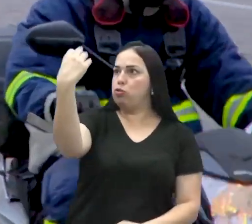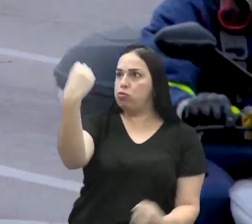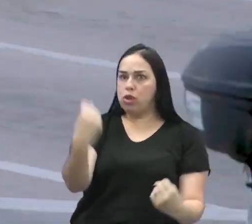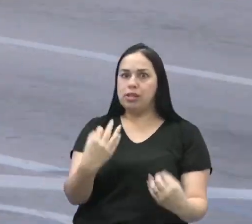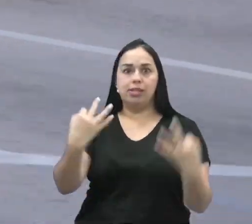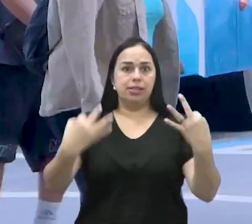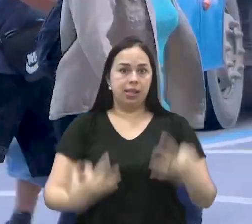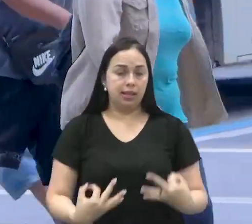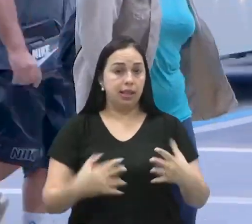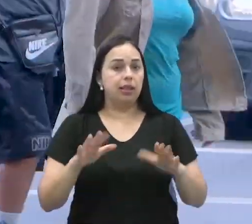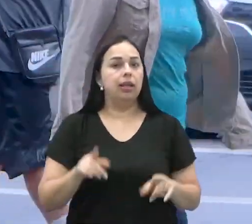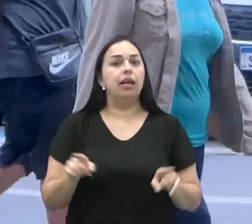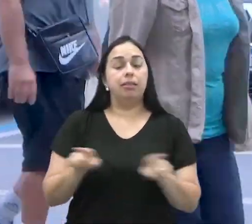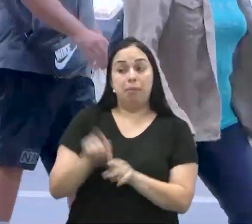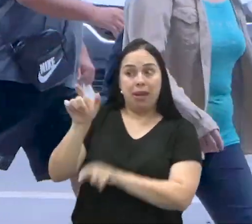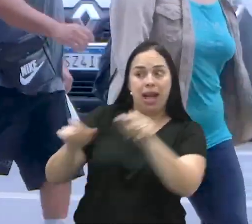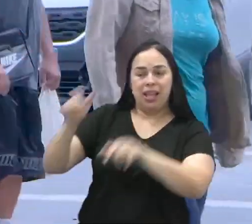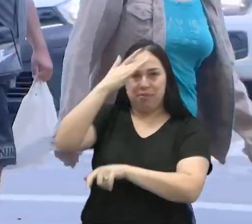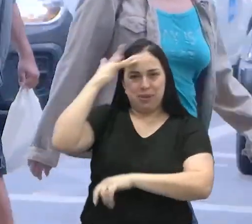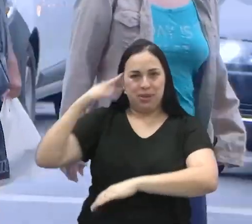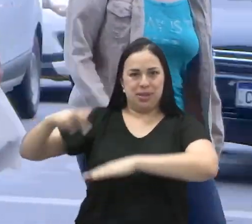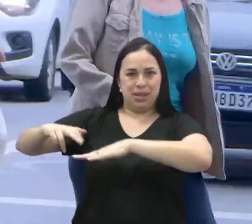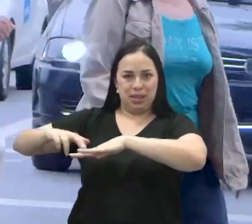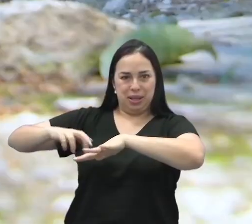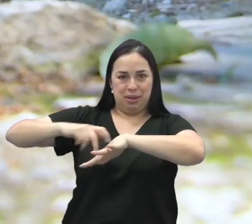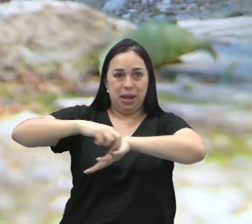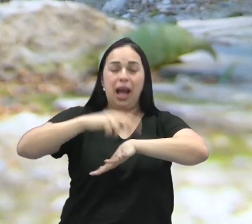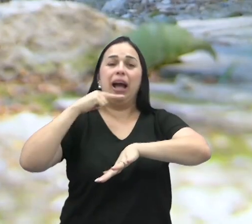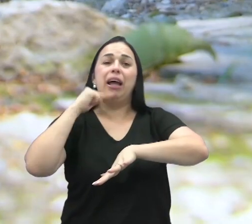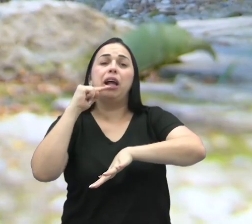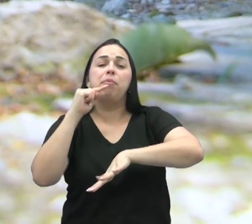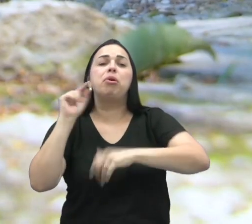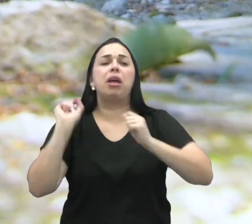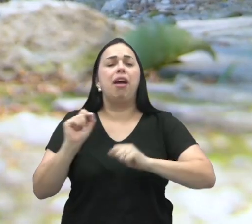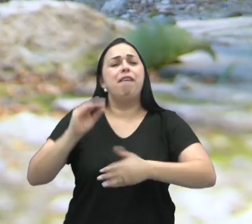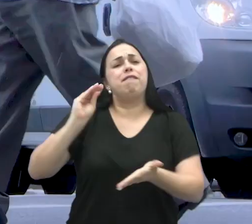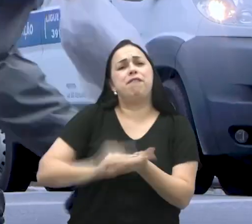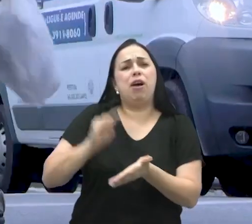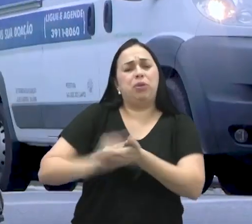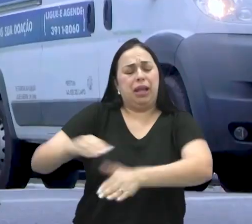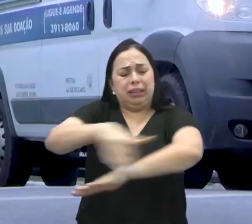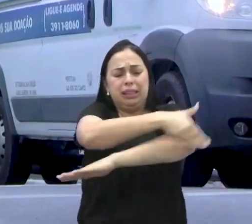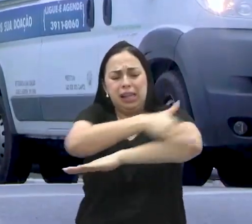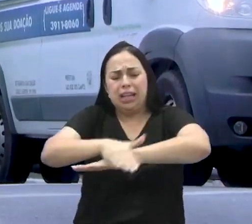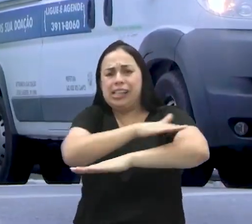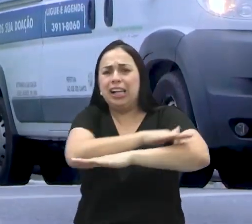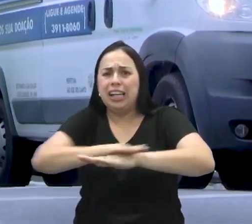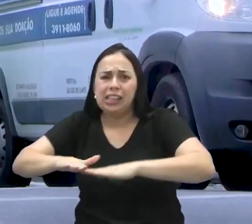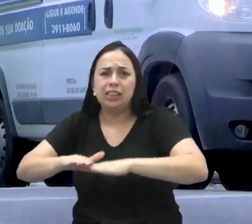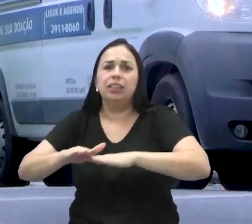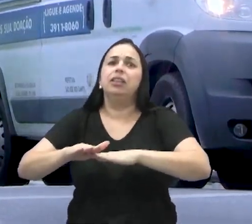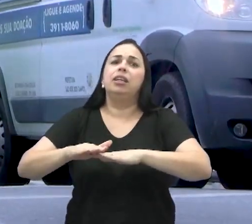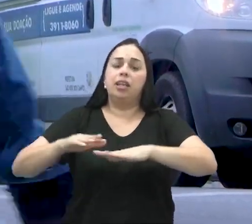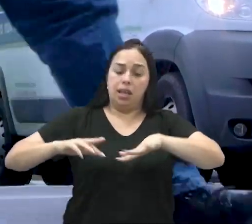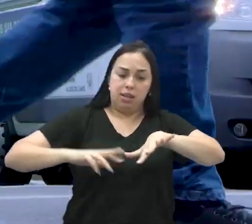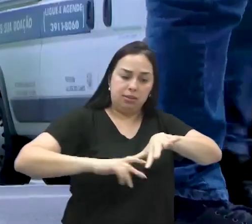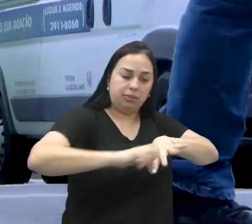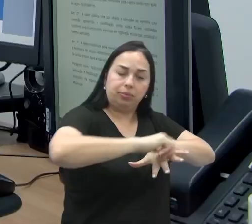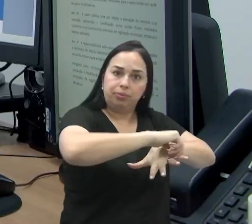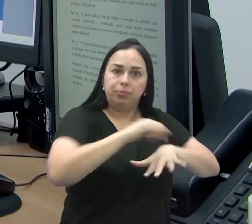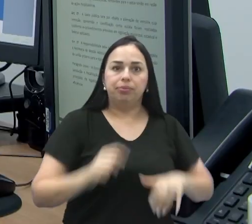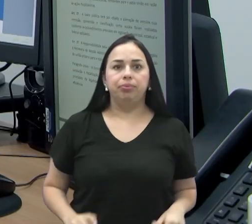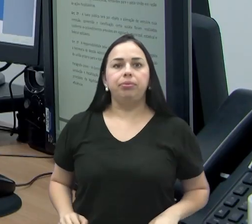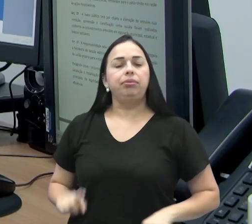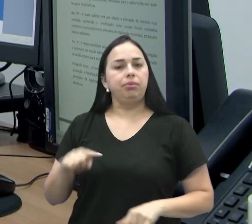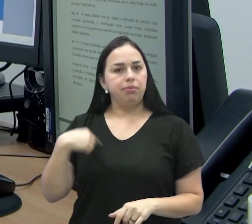sinalização correta. Já as queixas dos pedestres são por manutenção das calçadas, faixas preferenciais e acessos.